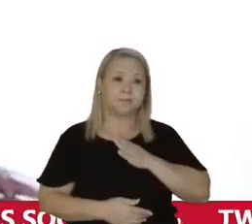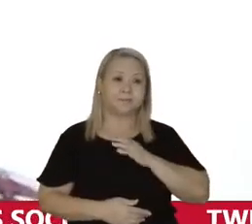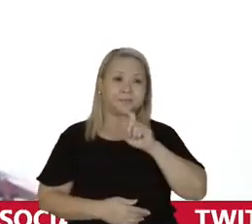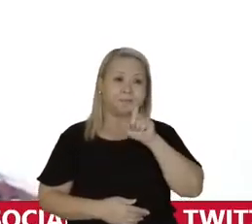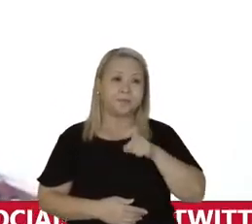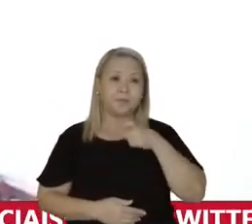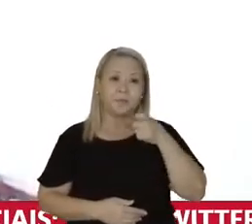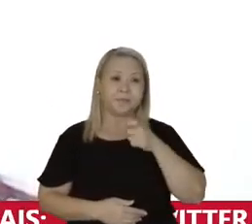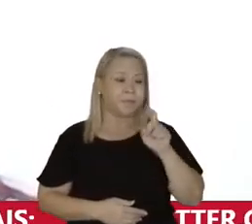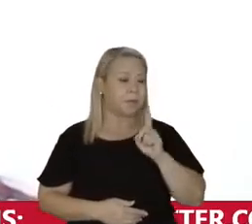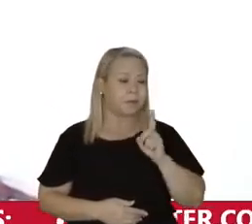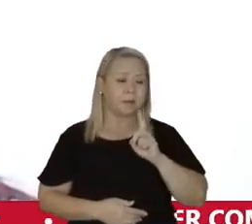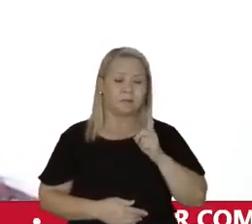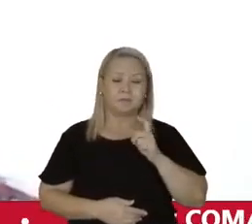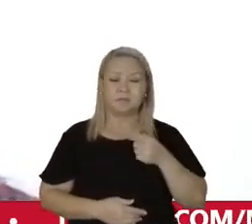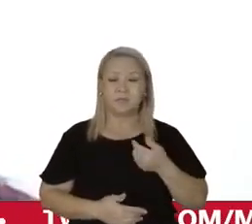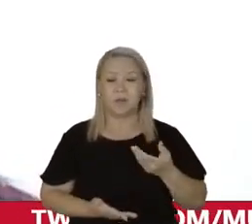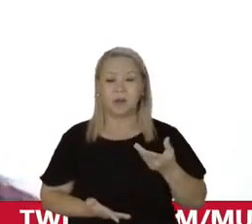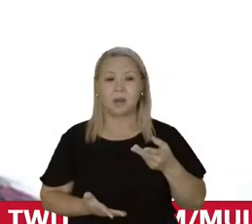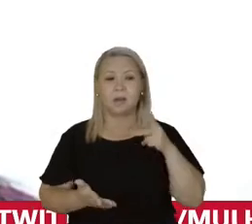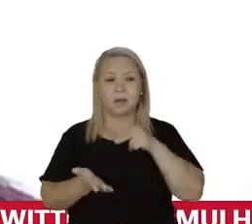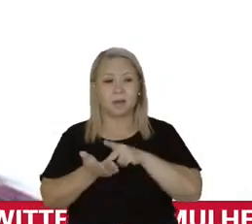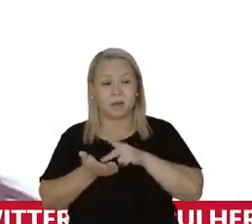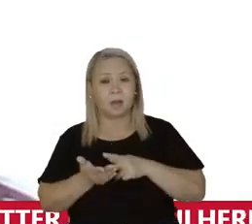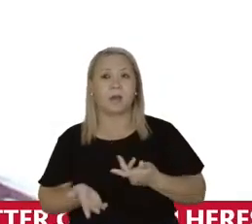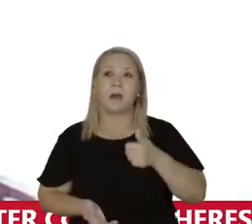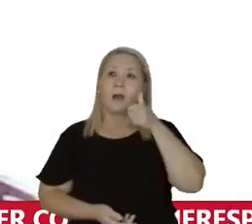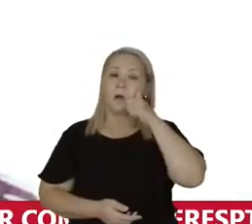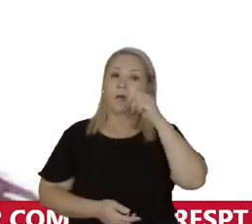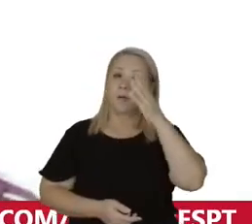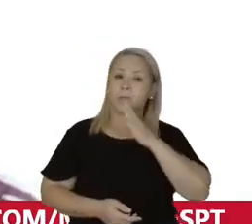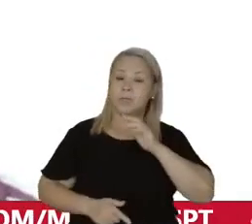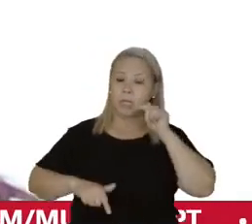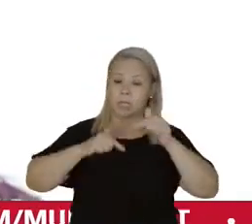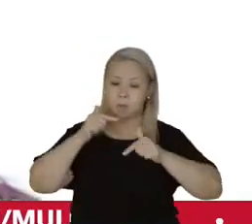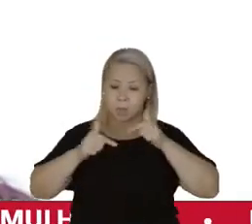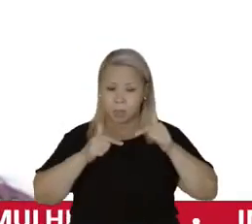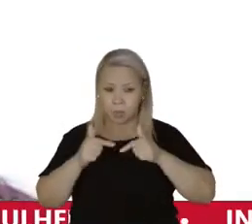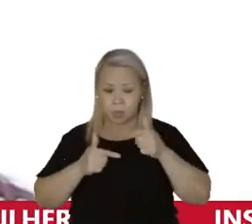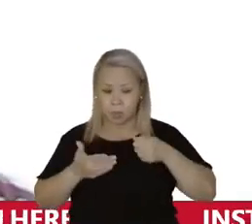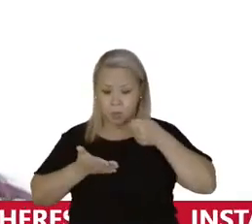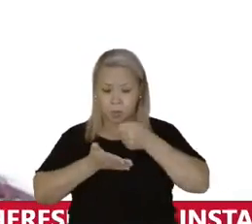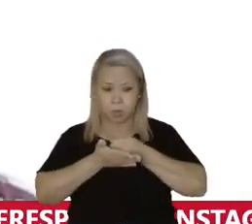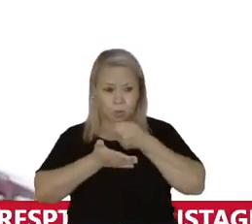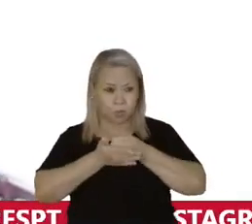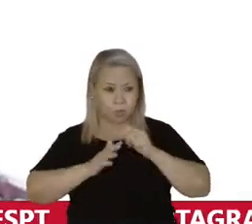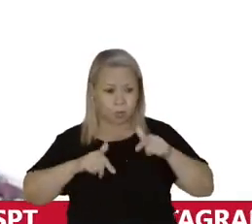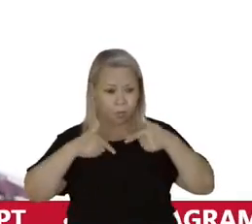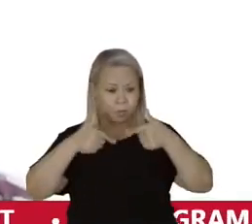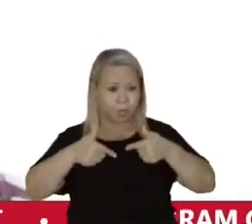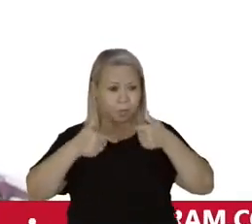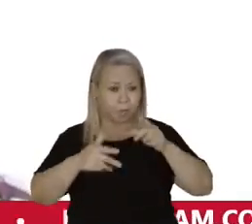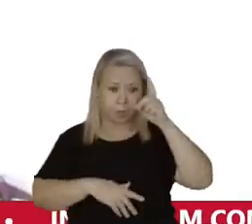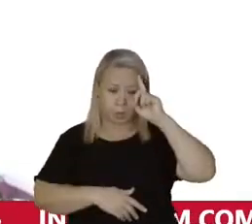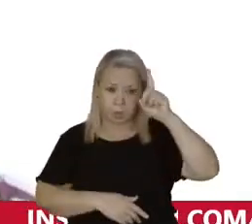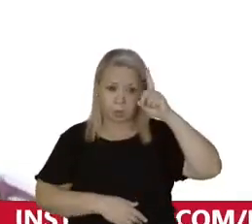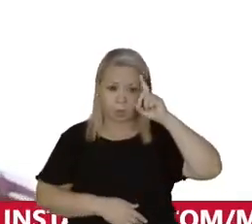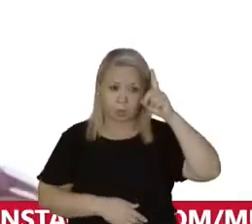ela é irreal. A mulher brasileira, ela é uma mulher trabalhadora, ela é uma mulher que está no enfrentamento dia a